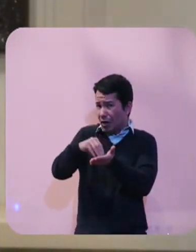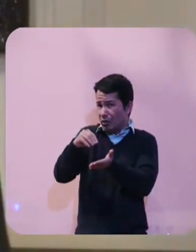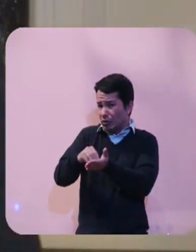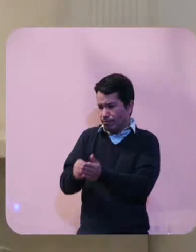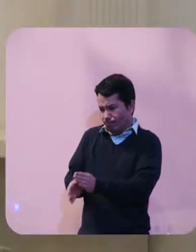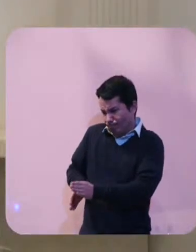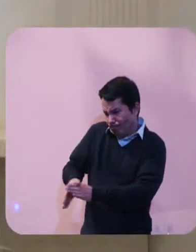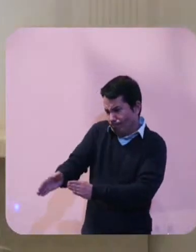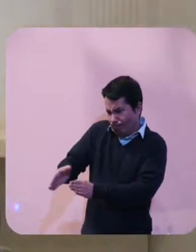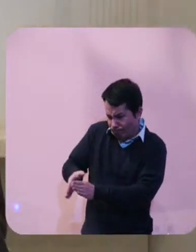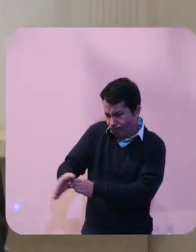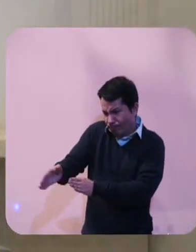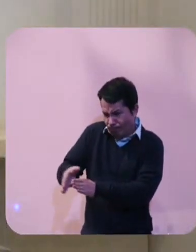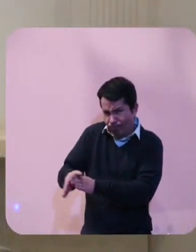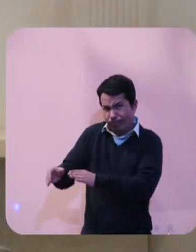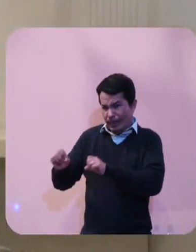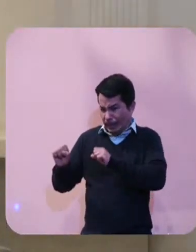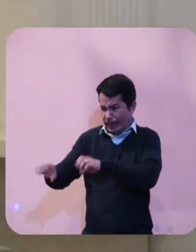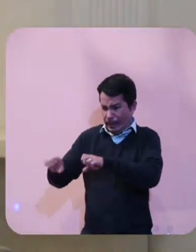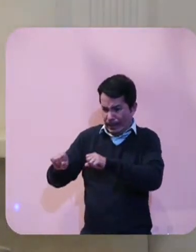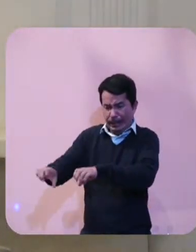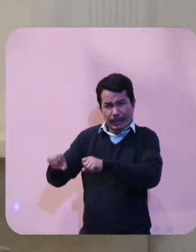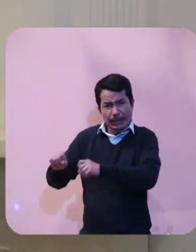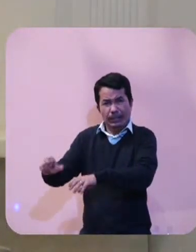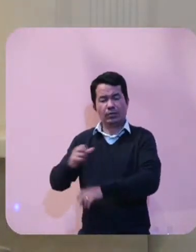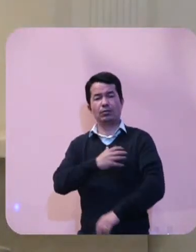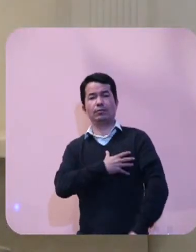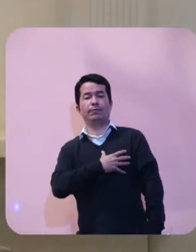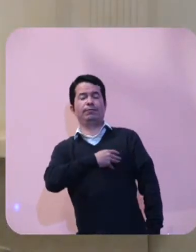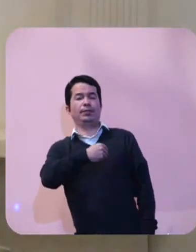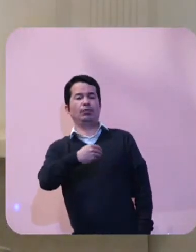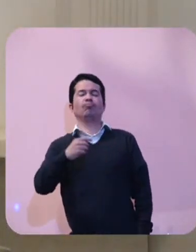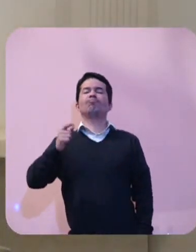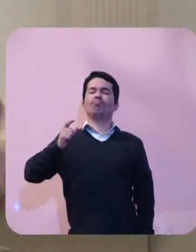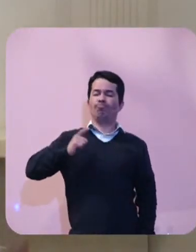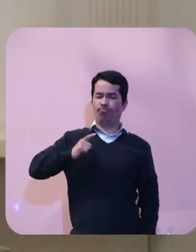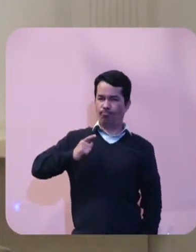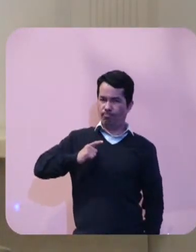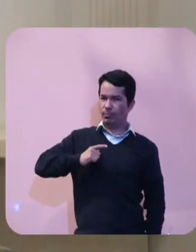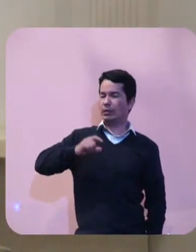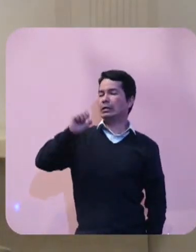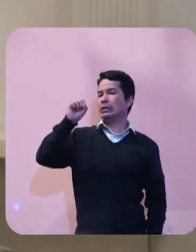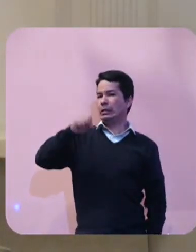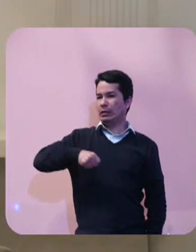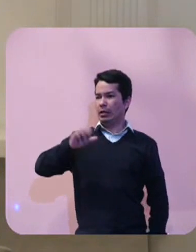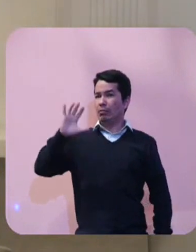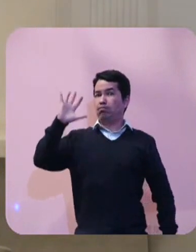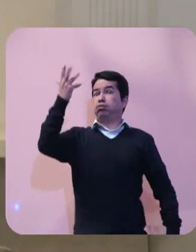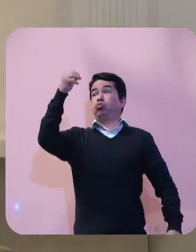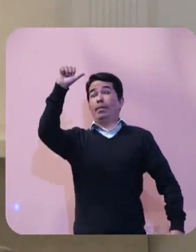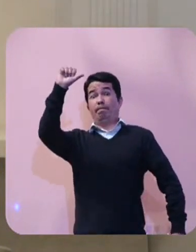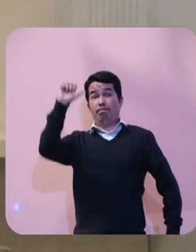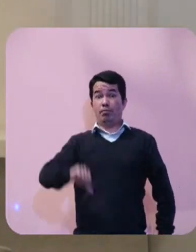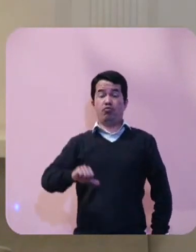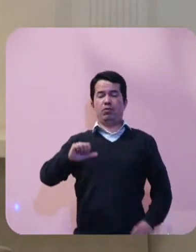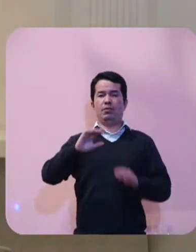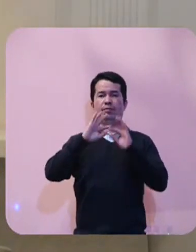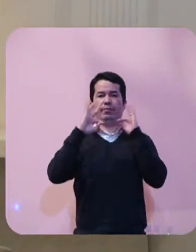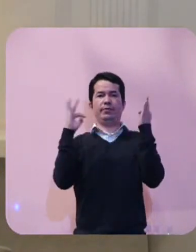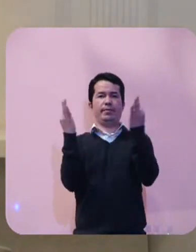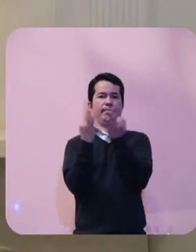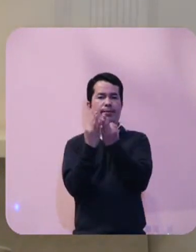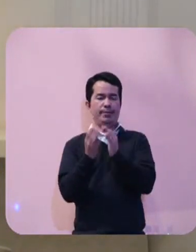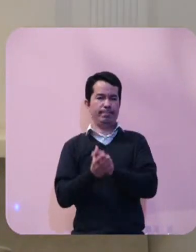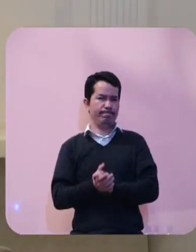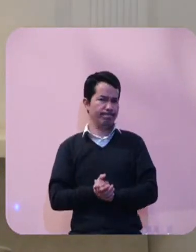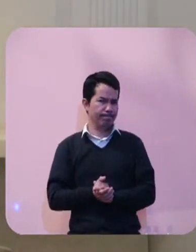casa. Davi, por exemplo, talvez tenha sido o pior de todos, porque a família dele virou